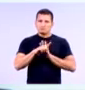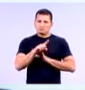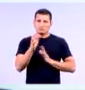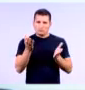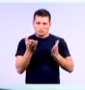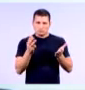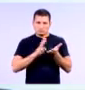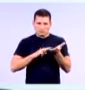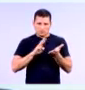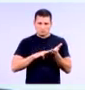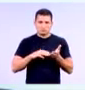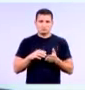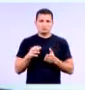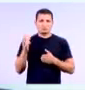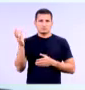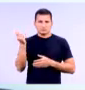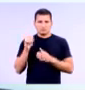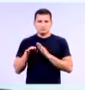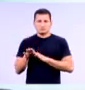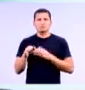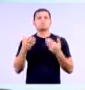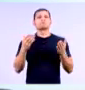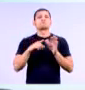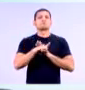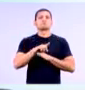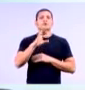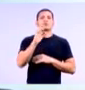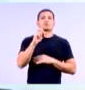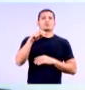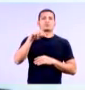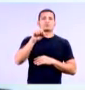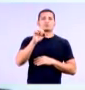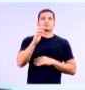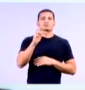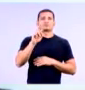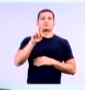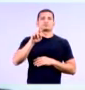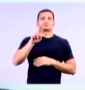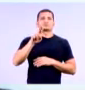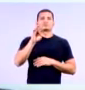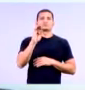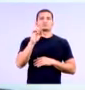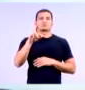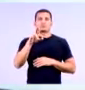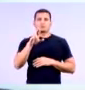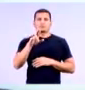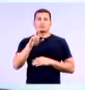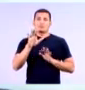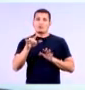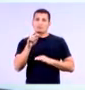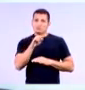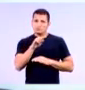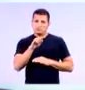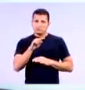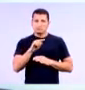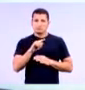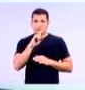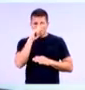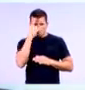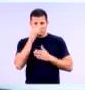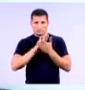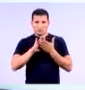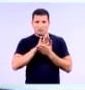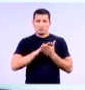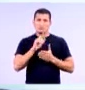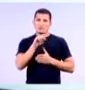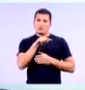sacar e depositar. Cadê esse método construtor? Mesmo se você não definir, o compilador, na hora de definir, de criar o código-fonte,